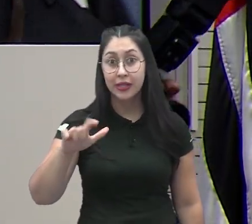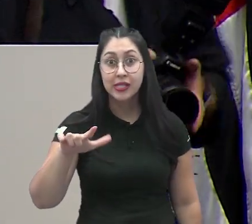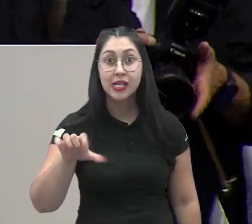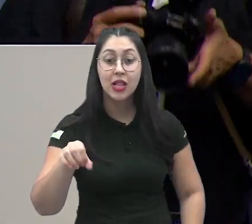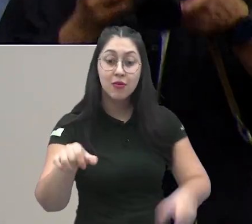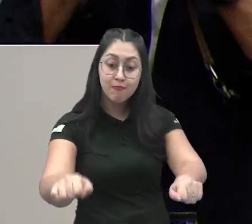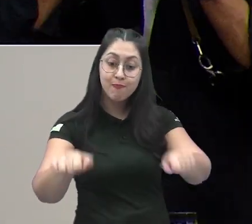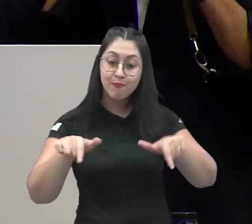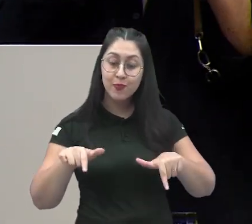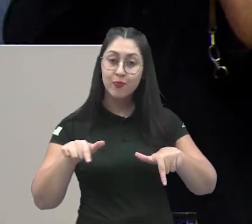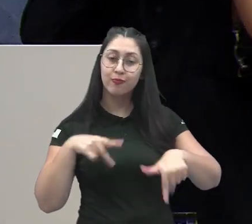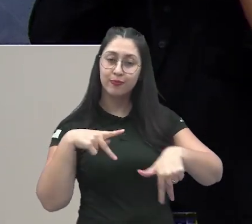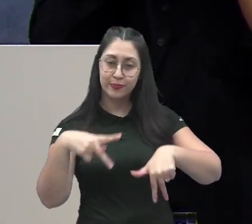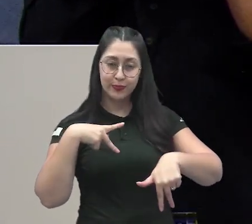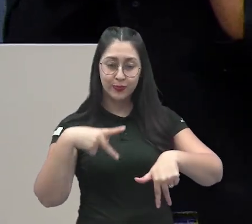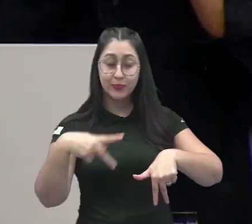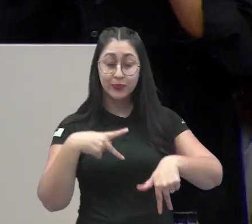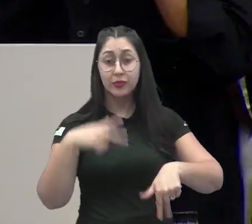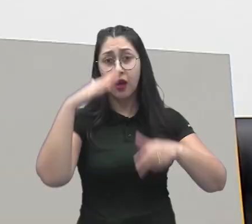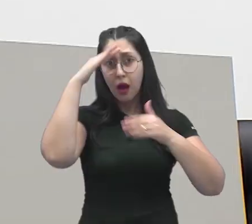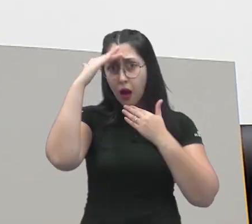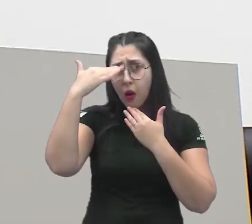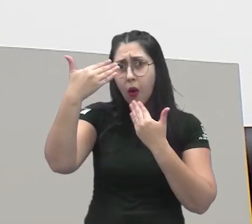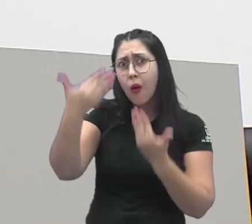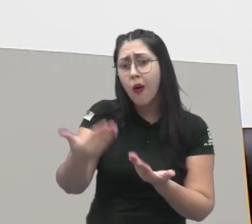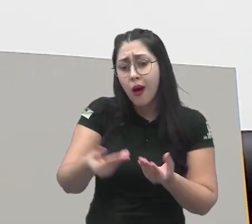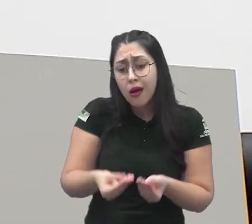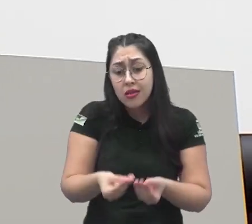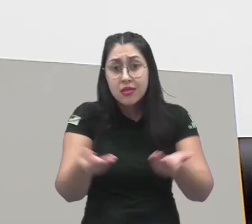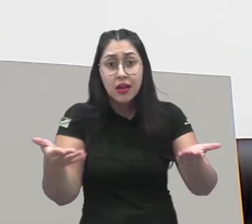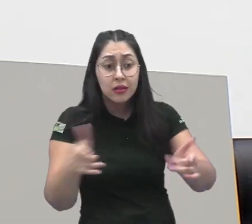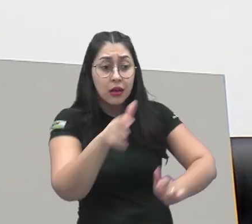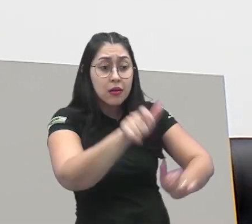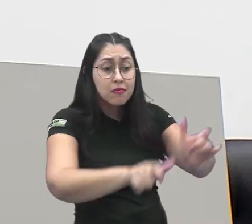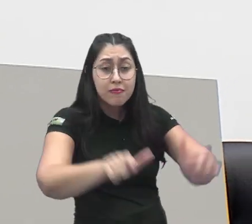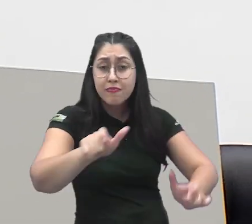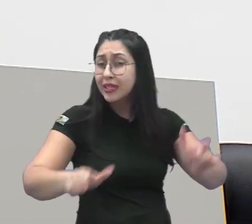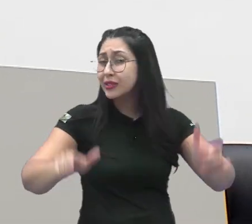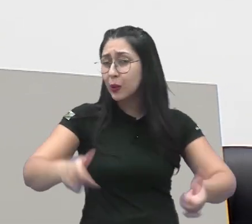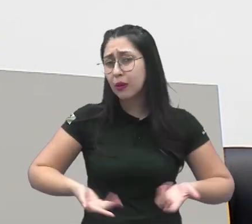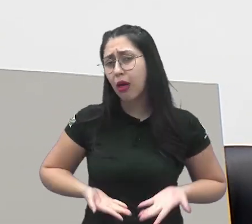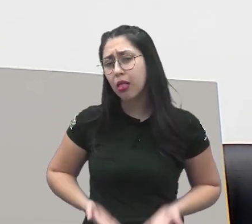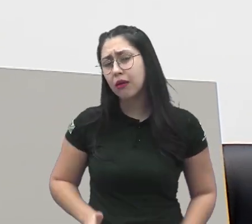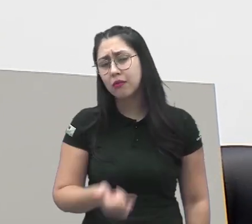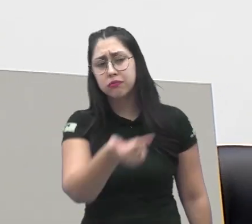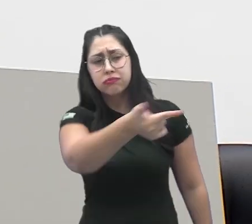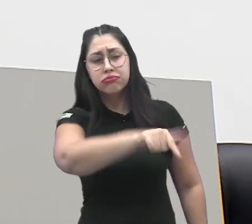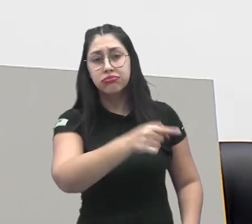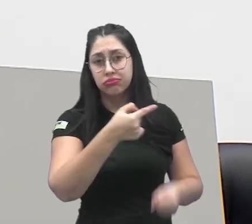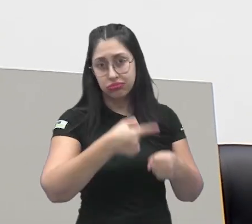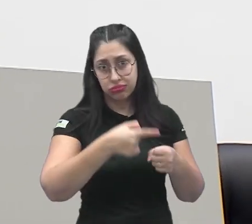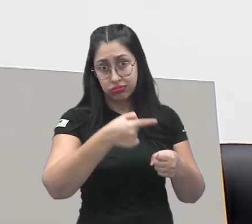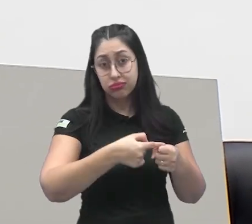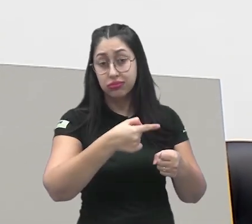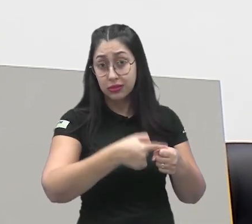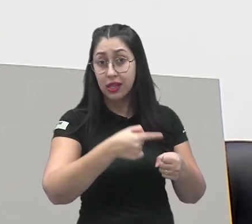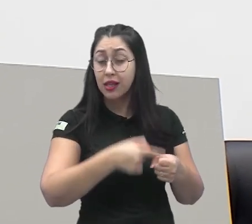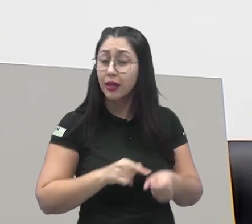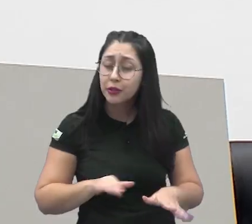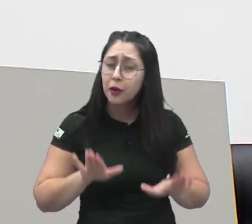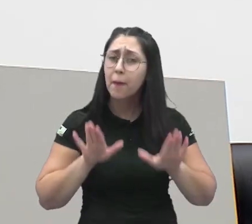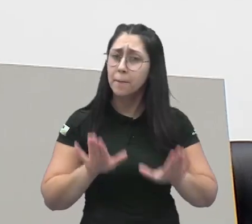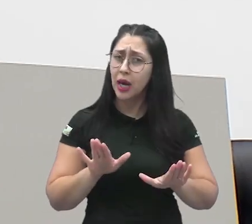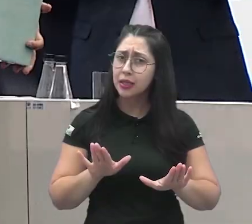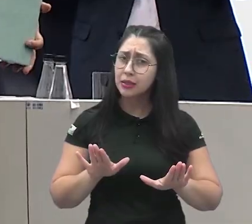agraciado com o título de cidadão joseense. A honraria é concedida a personalidades não nascidas em São José